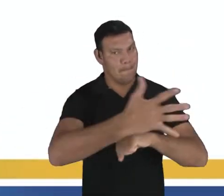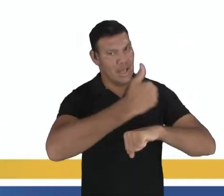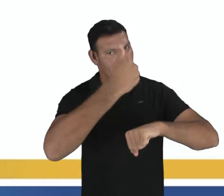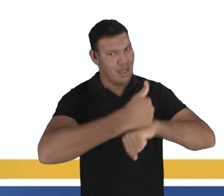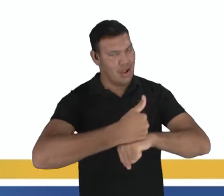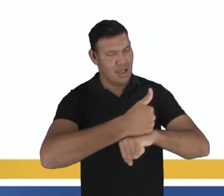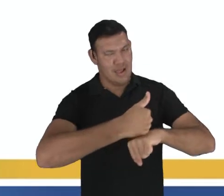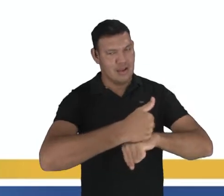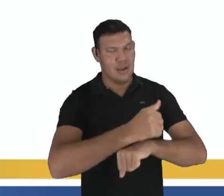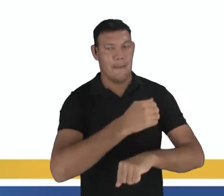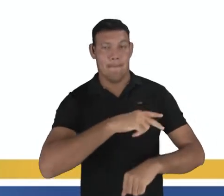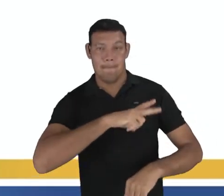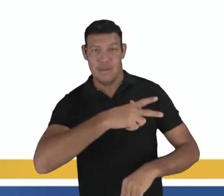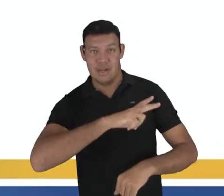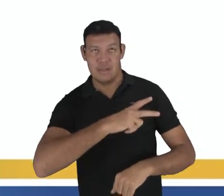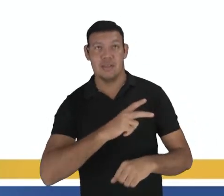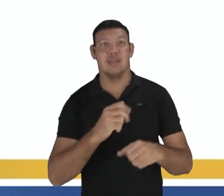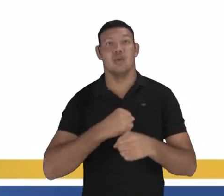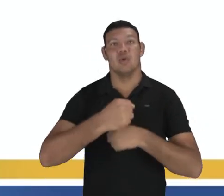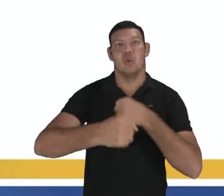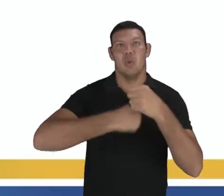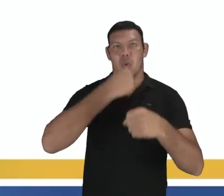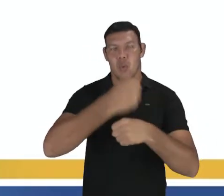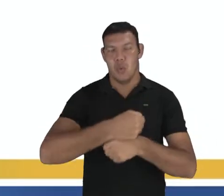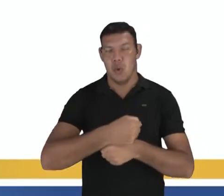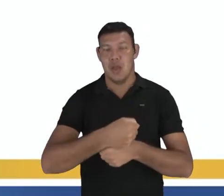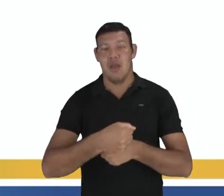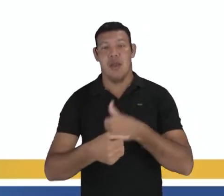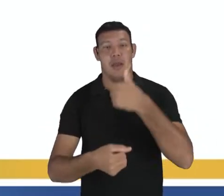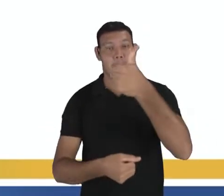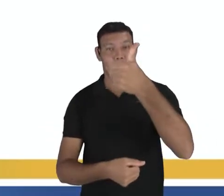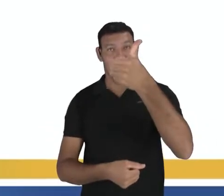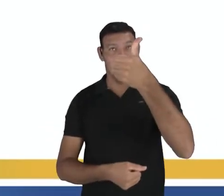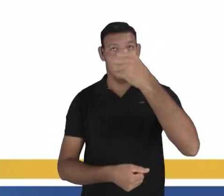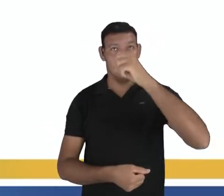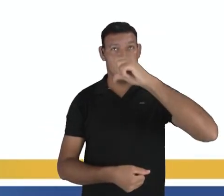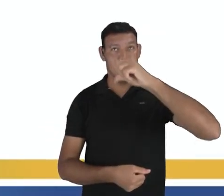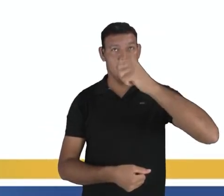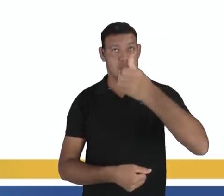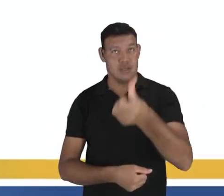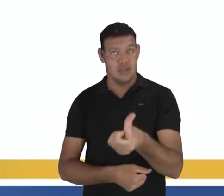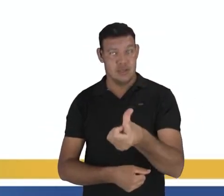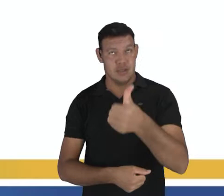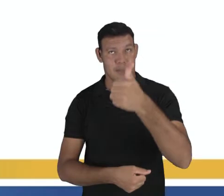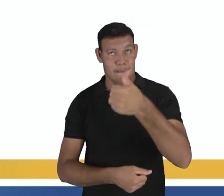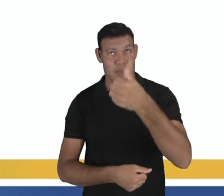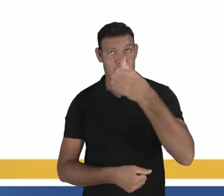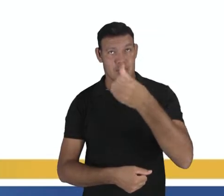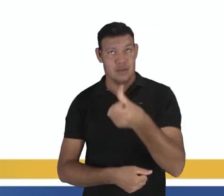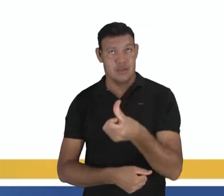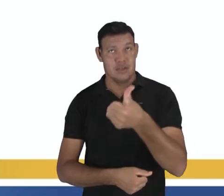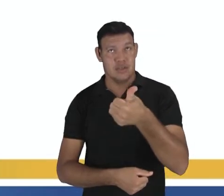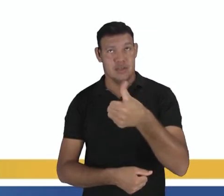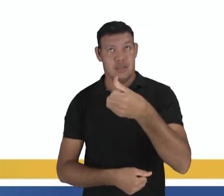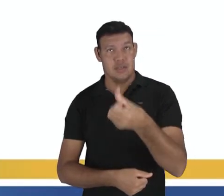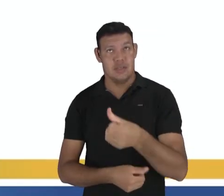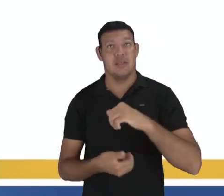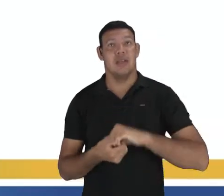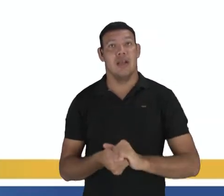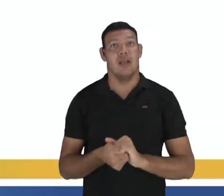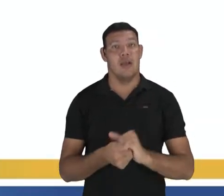portuguesa, né, a partir de 1616, a borracha não era explorada, né, então, por Portugal,